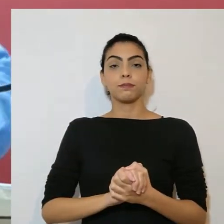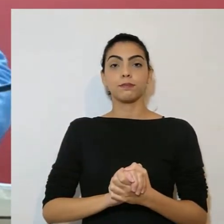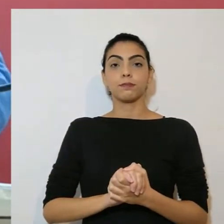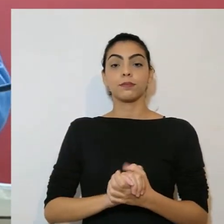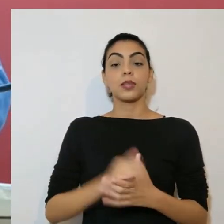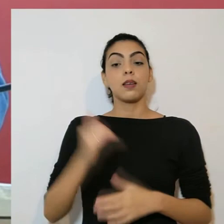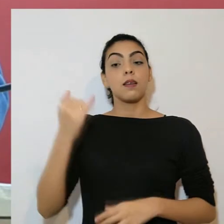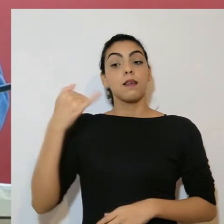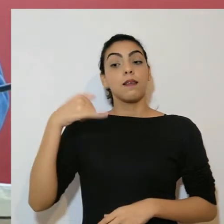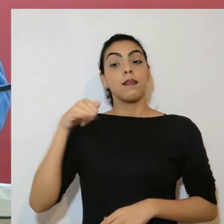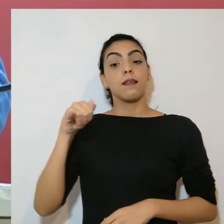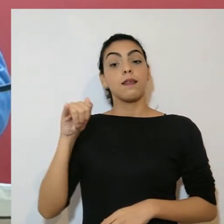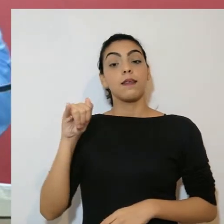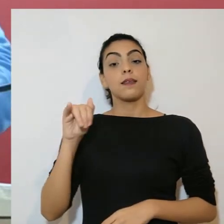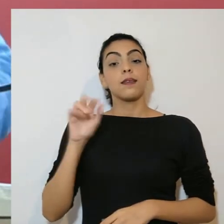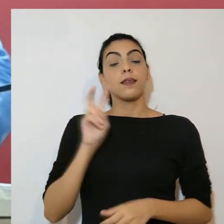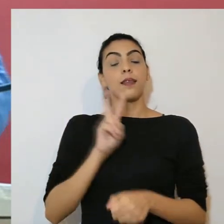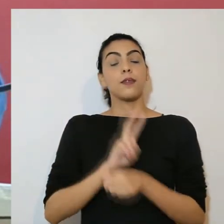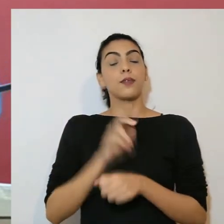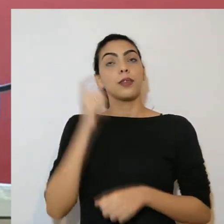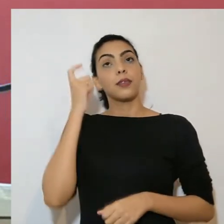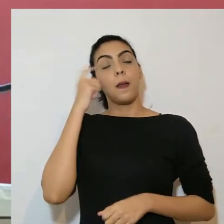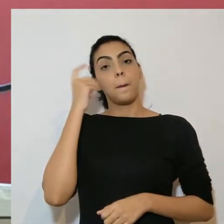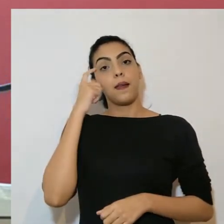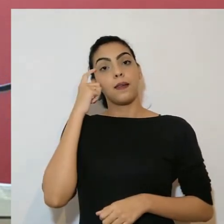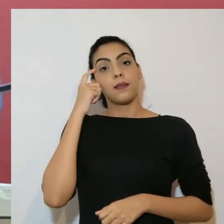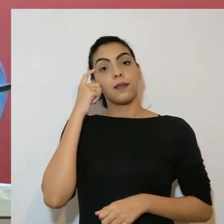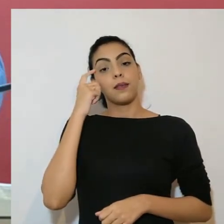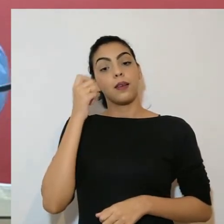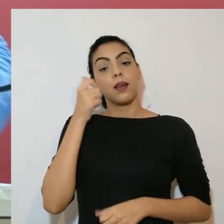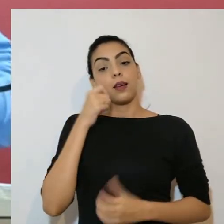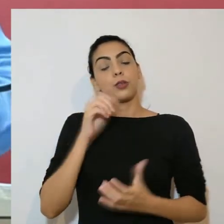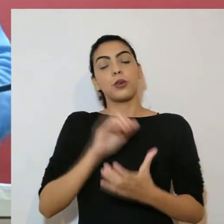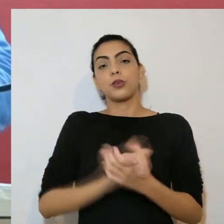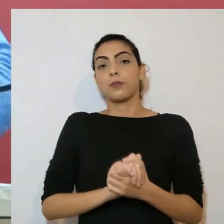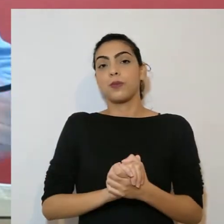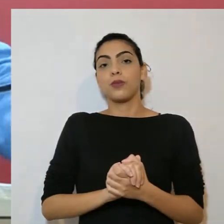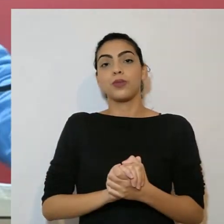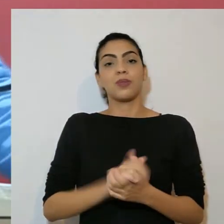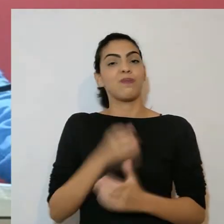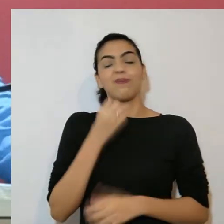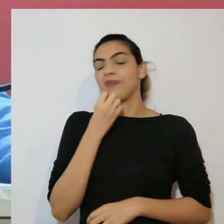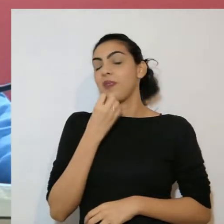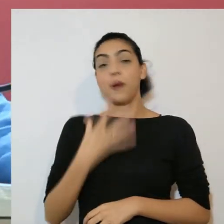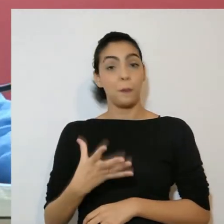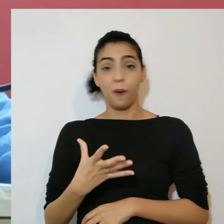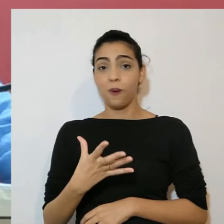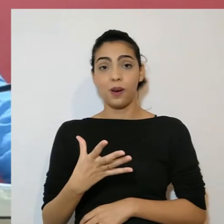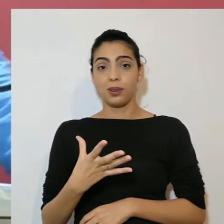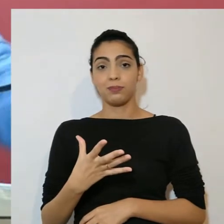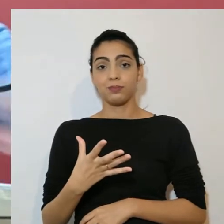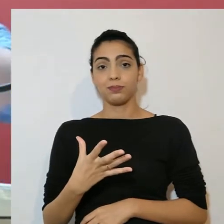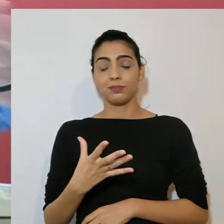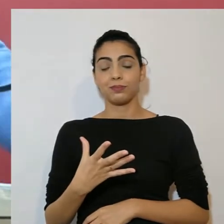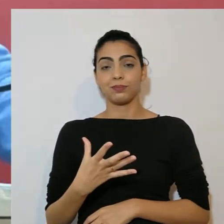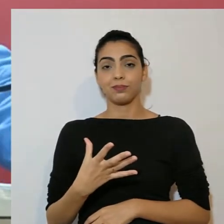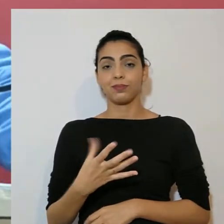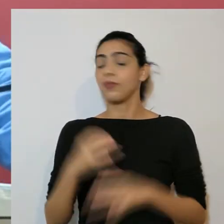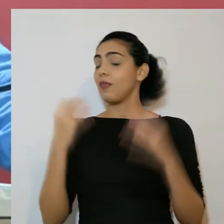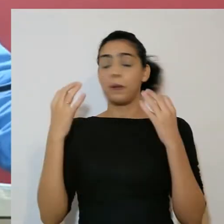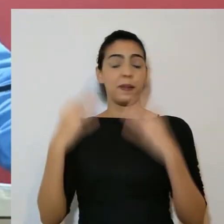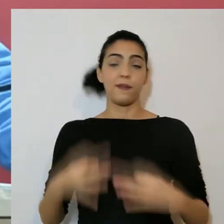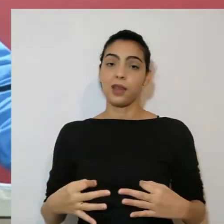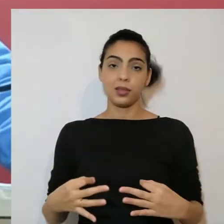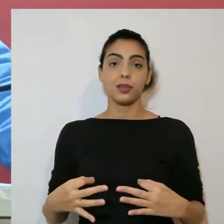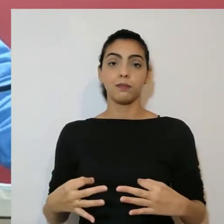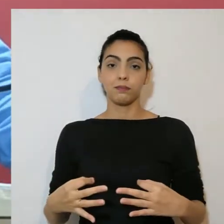você acha que a sua esposa não é perfeita, não está dentro desses critérios